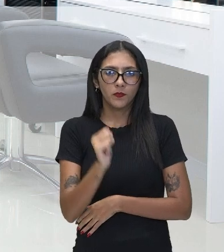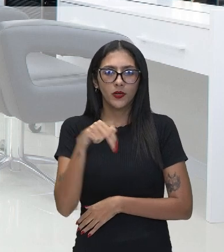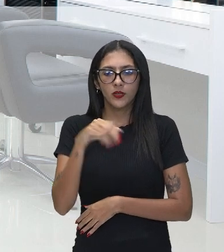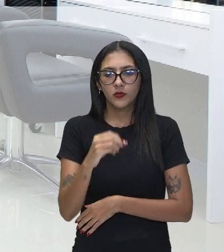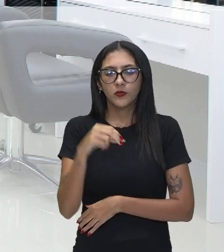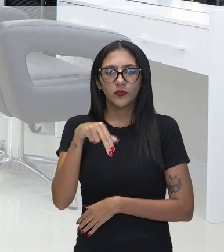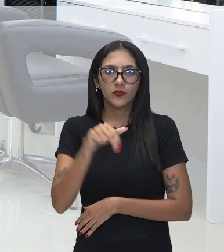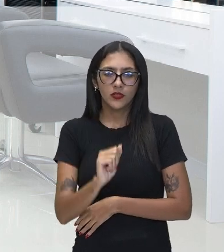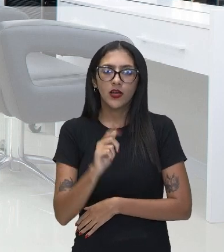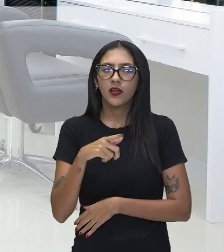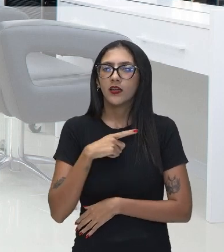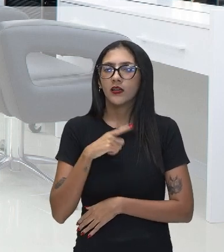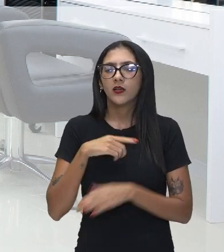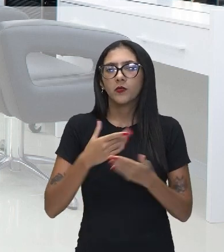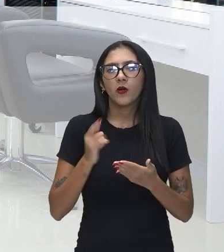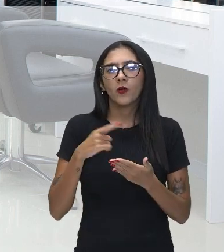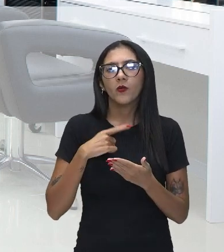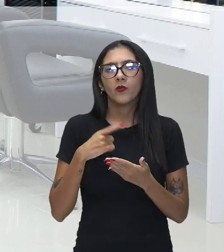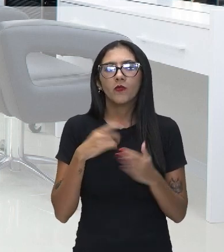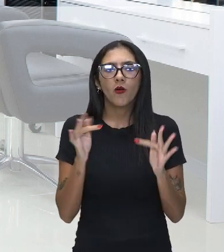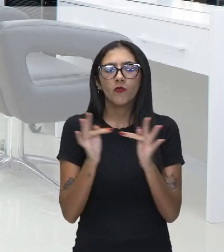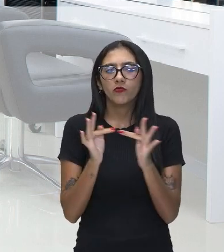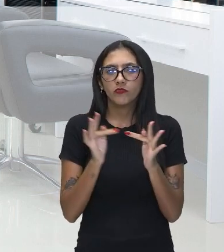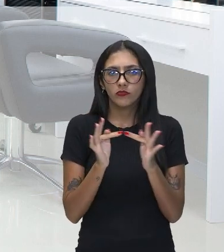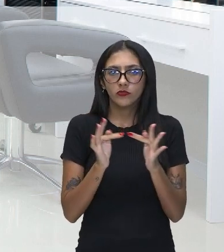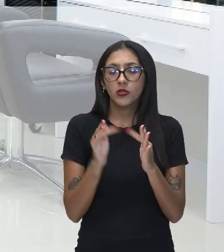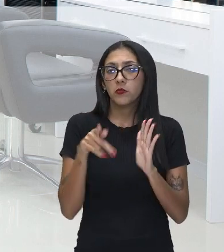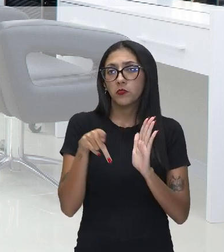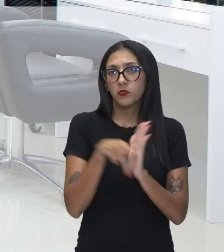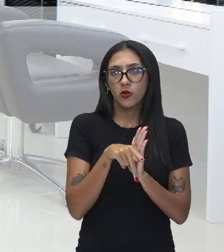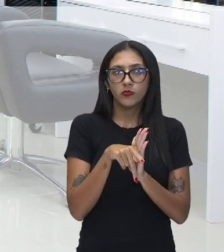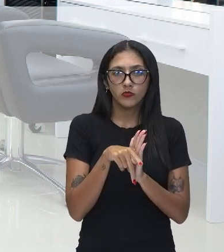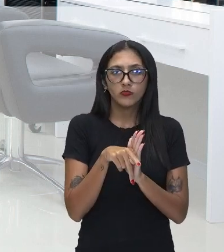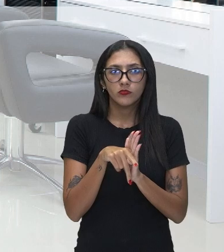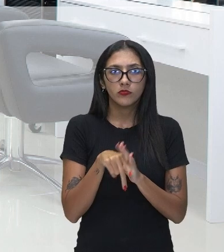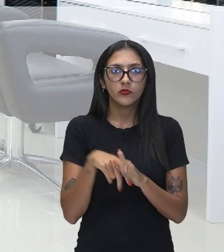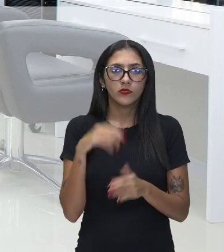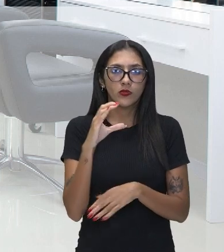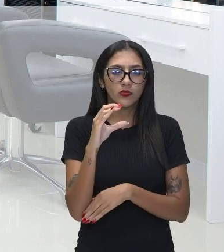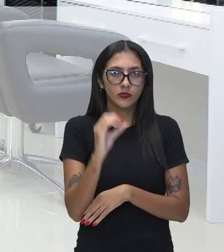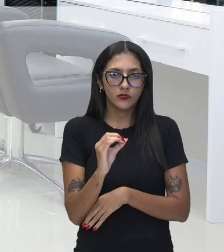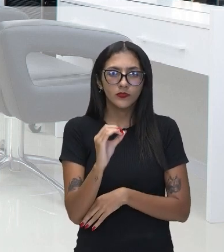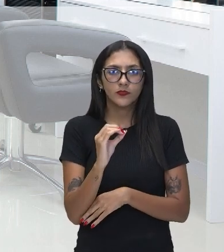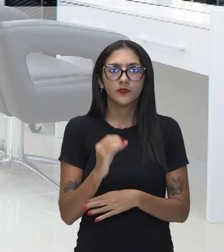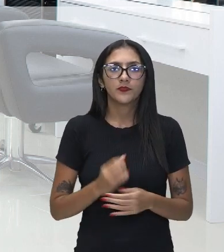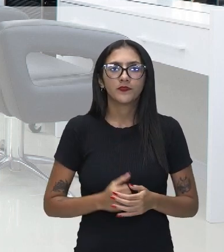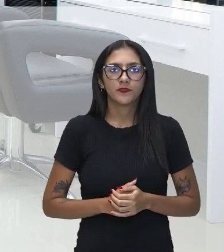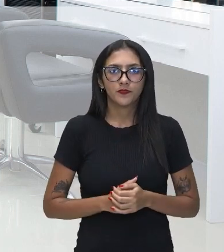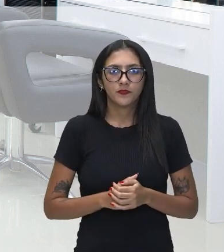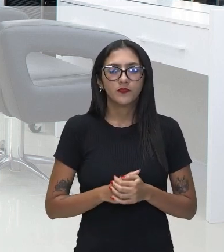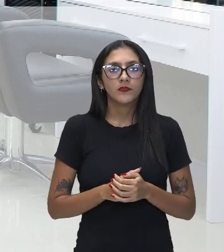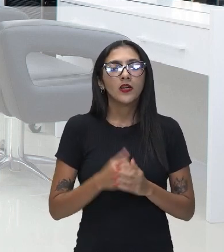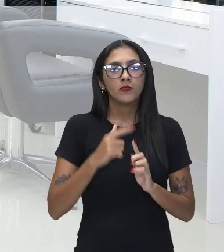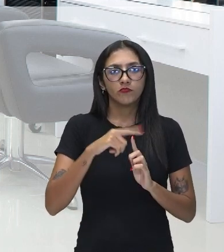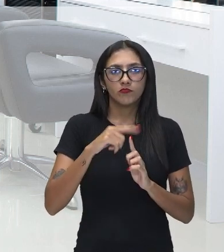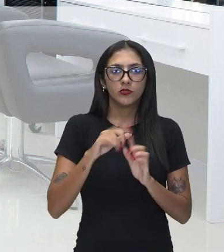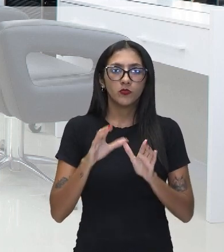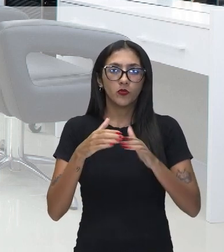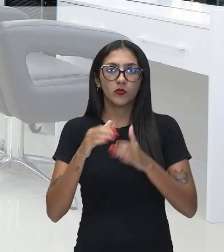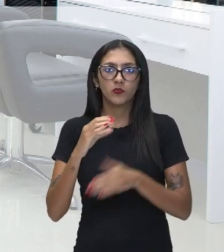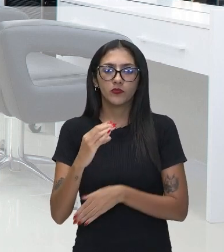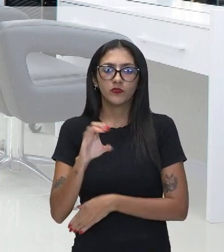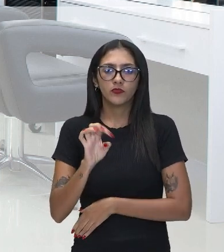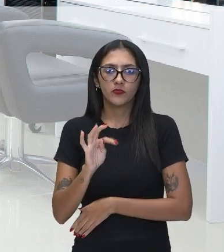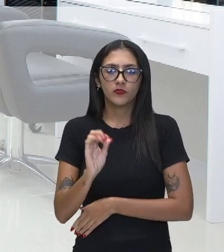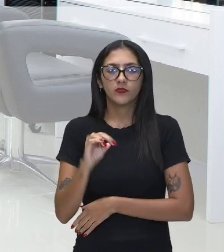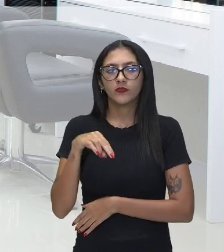ela pertence às funções oxigenadas e é uma família que é as cetonas. E